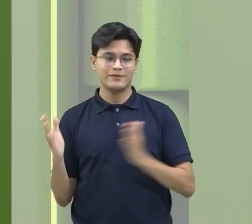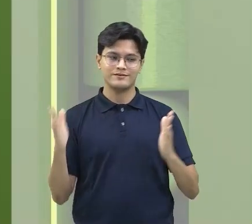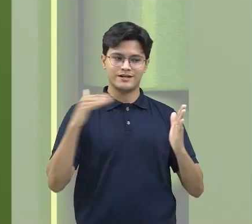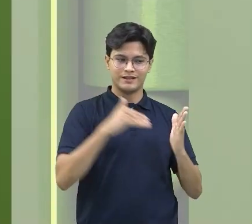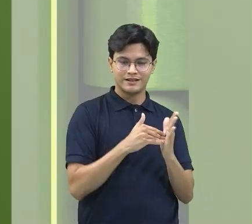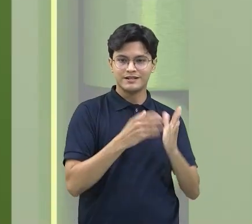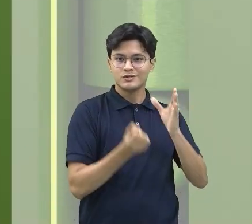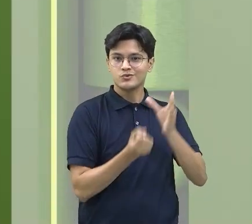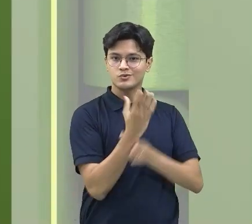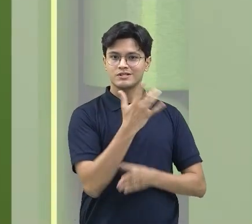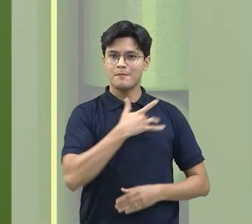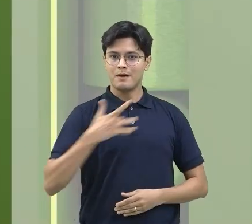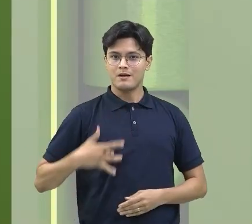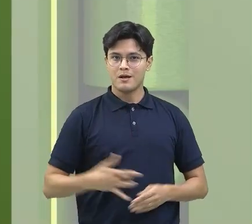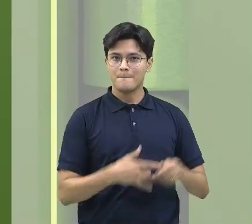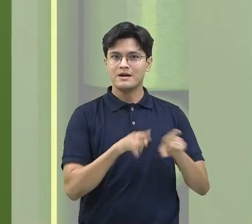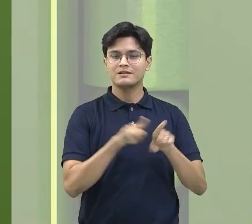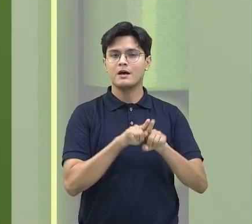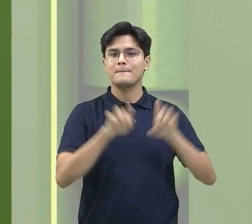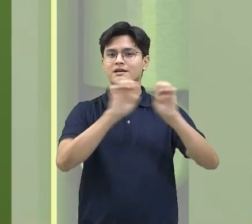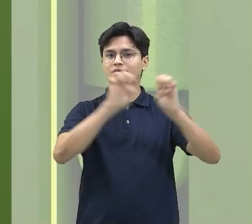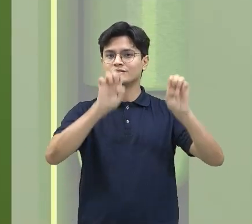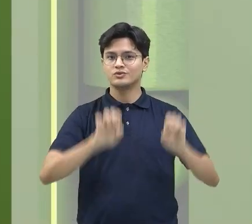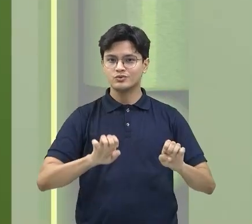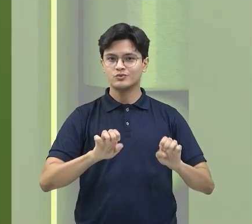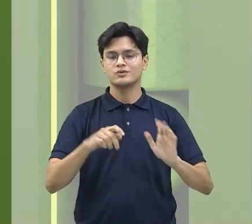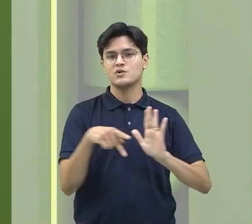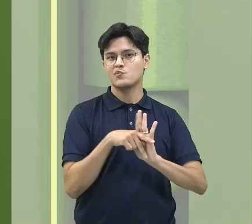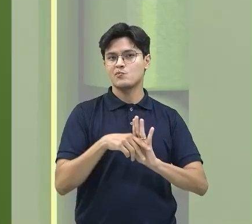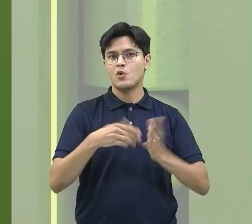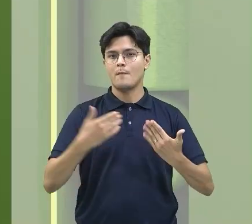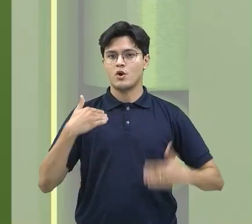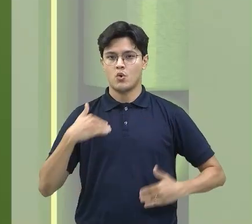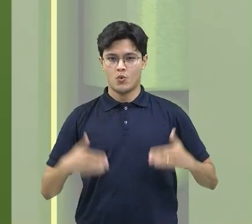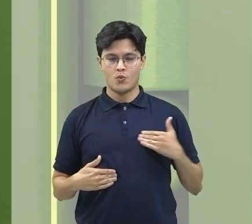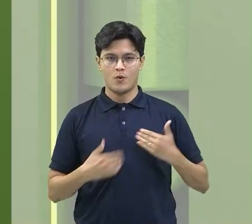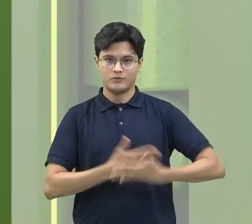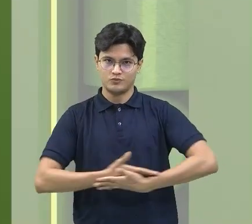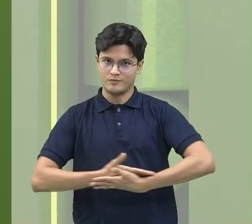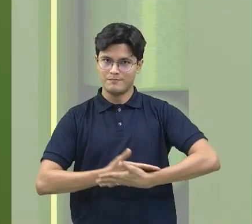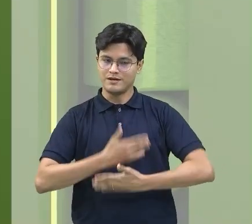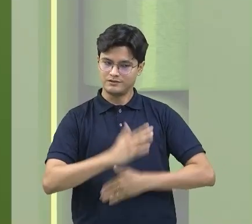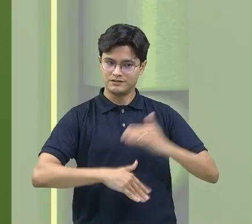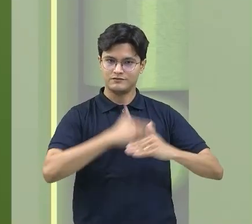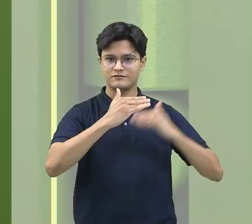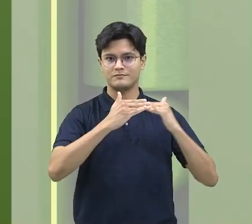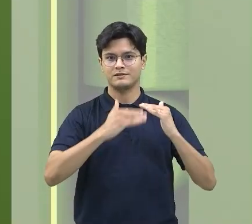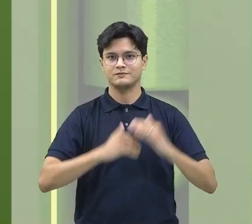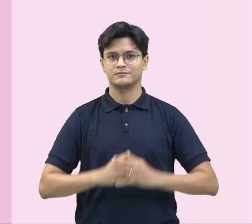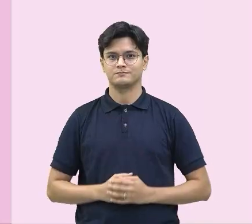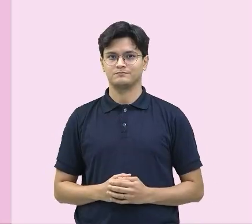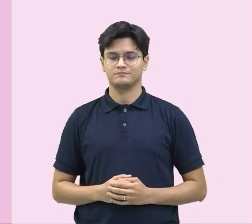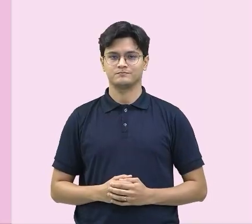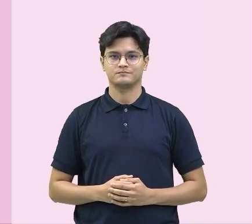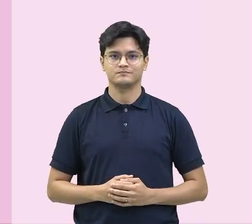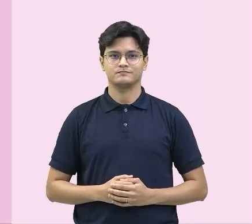órgãos e dessas estruturas que vão compor o corpo do bebê em desenvolvimento. Vamos acompanhar.